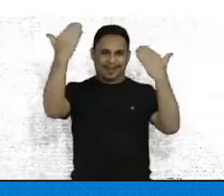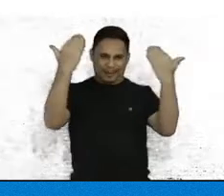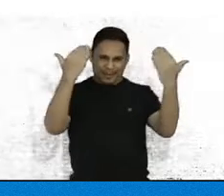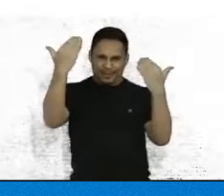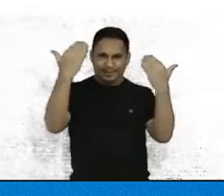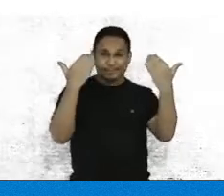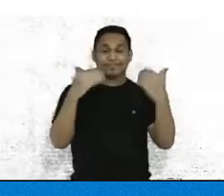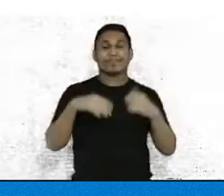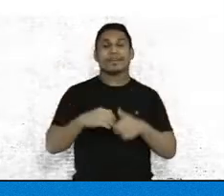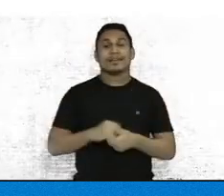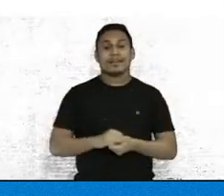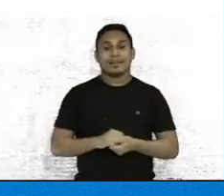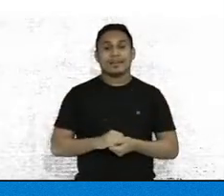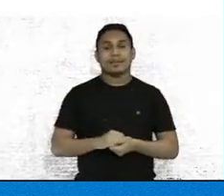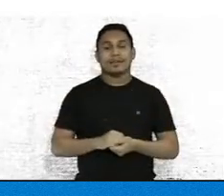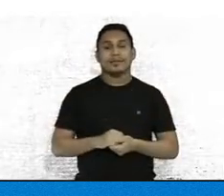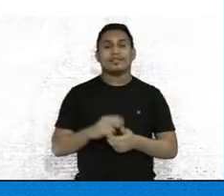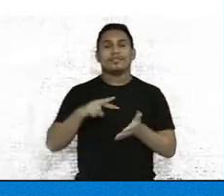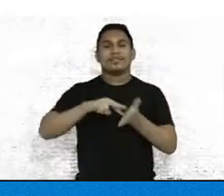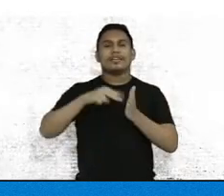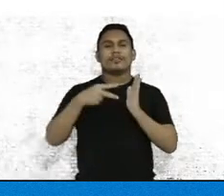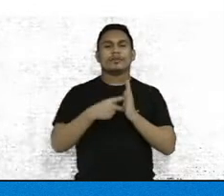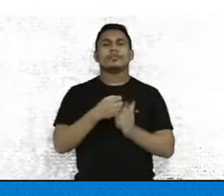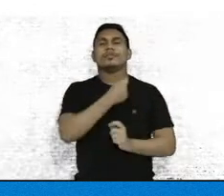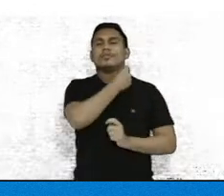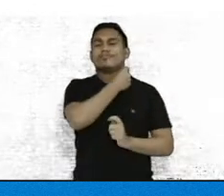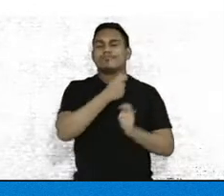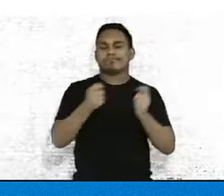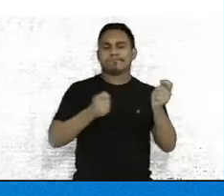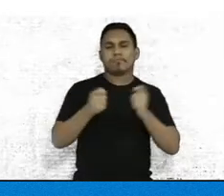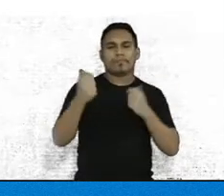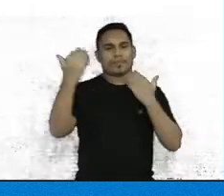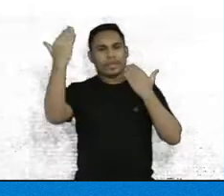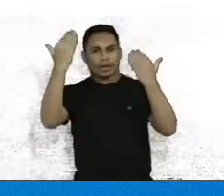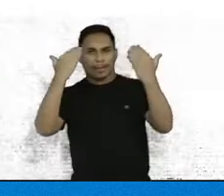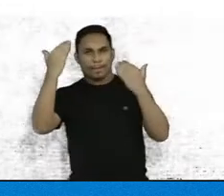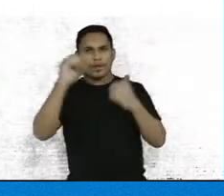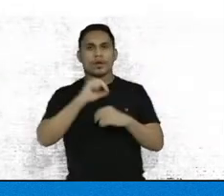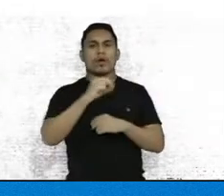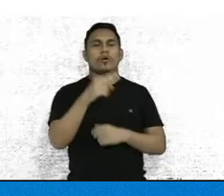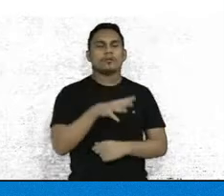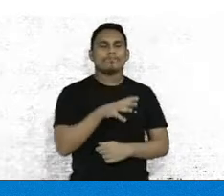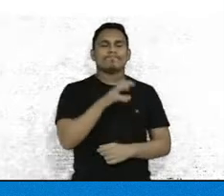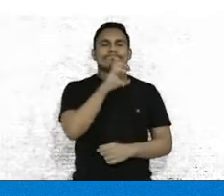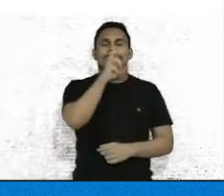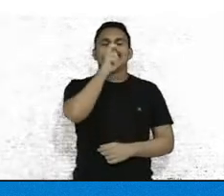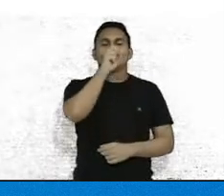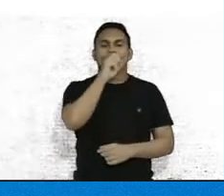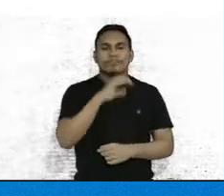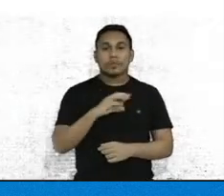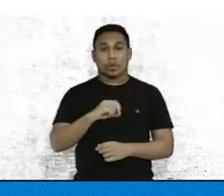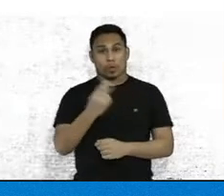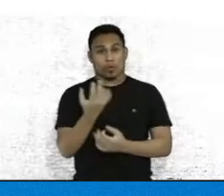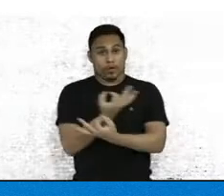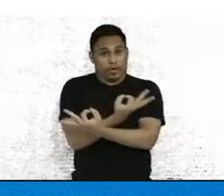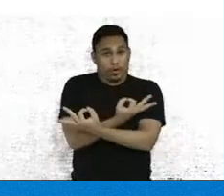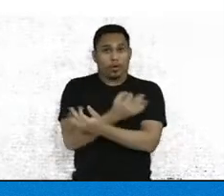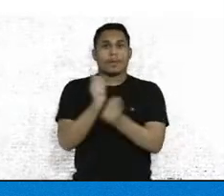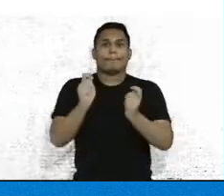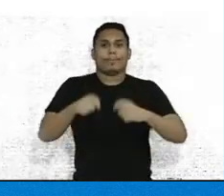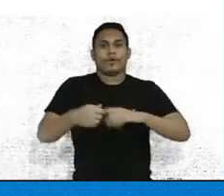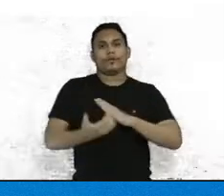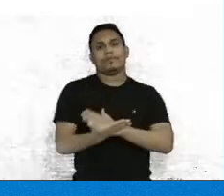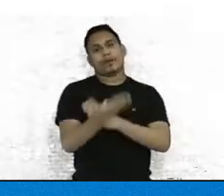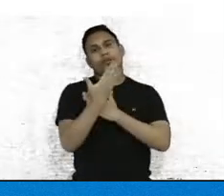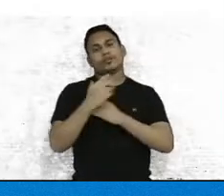de gerenciamento de estresse, seja por terapia, técnicas respiratórias, yoga, elas podem nos ajudar a diminuir muito